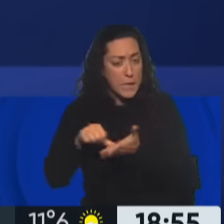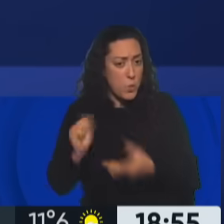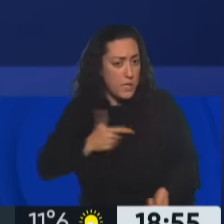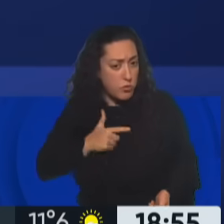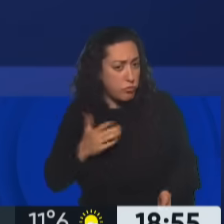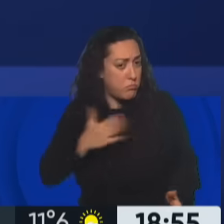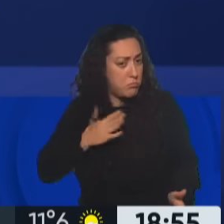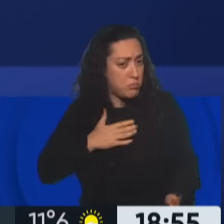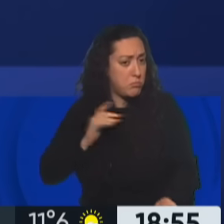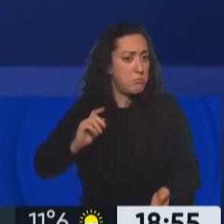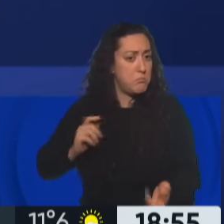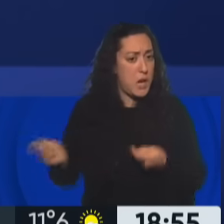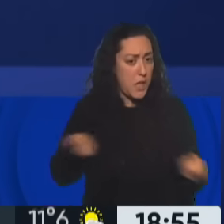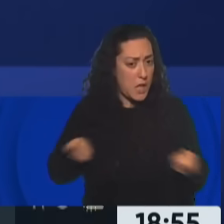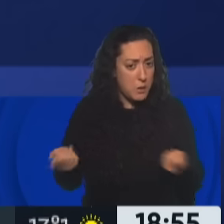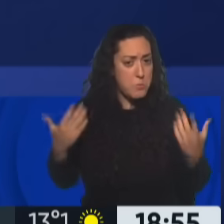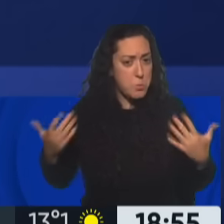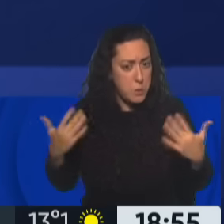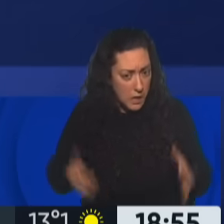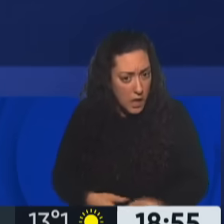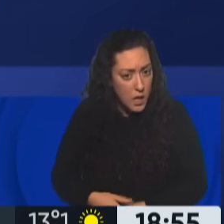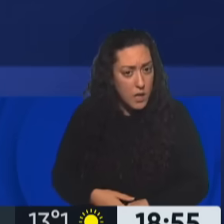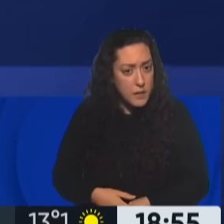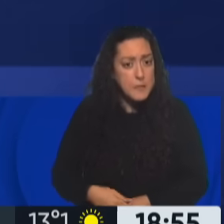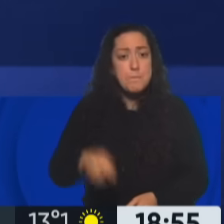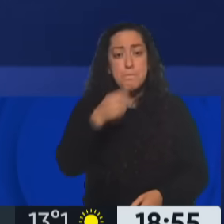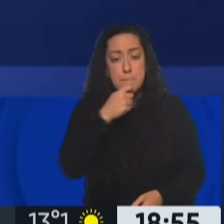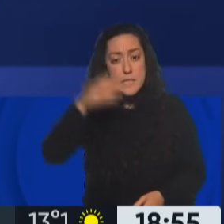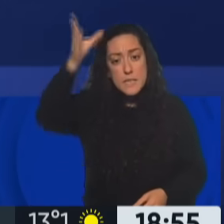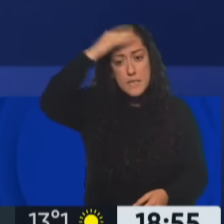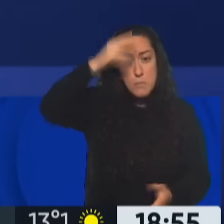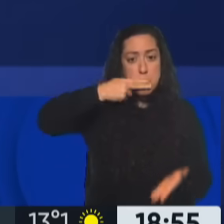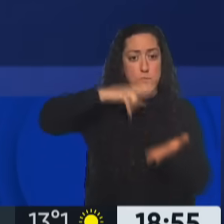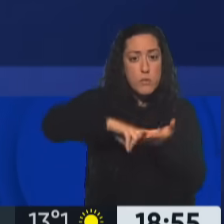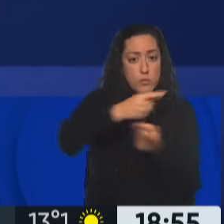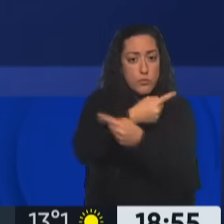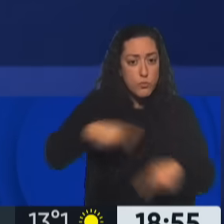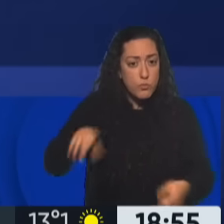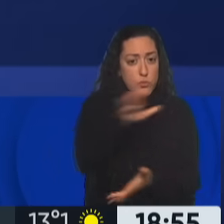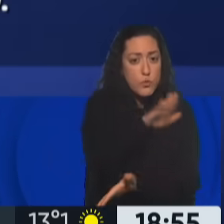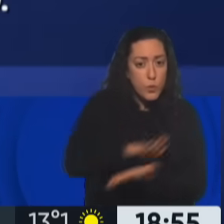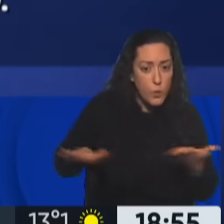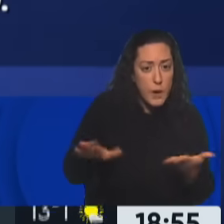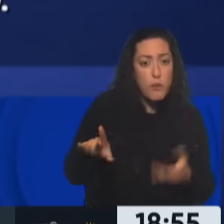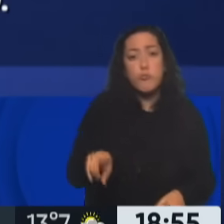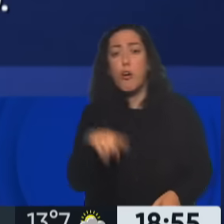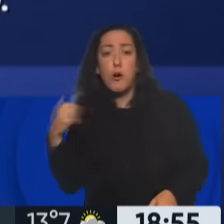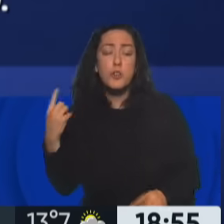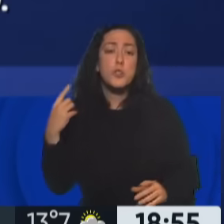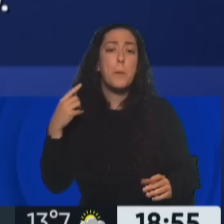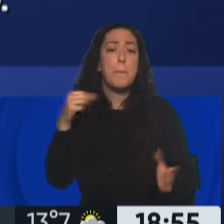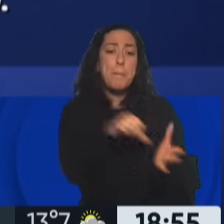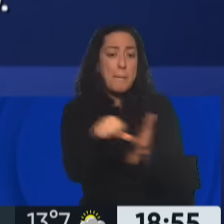países soberanos. Ora, se ele achar que ele pode taxar, os países têm o direito